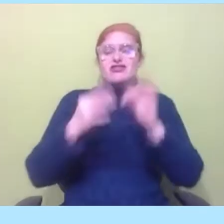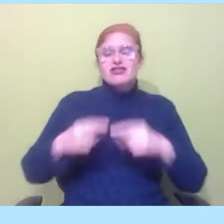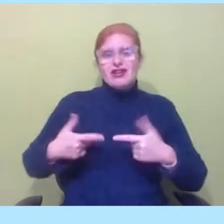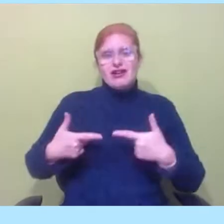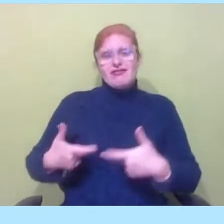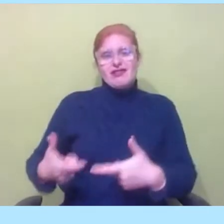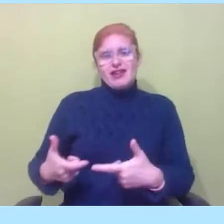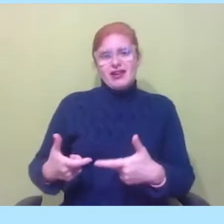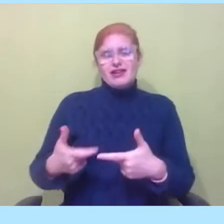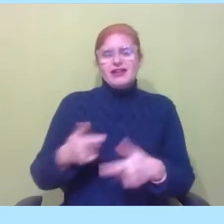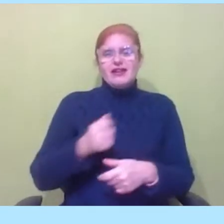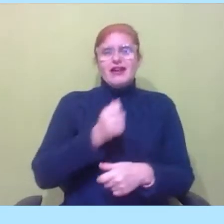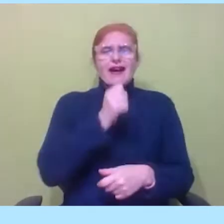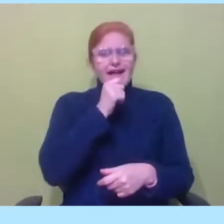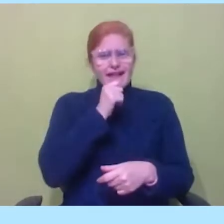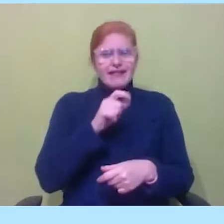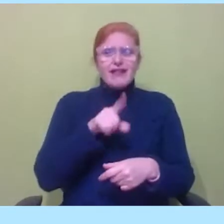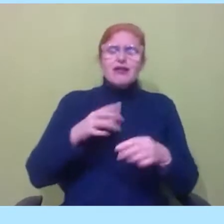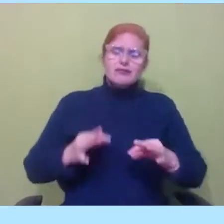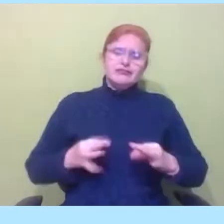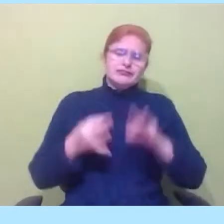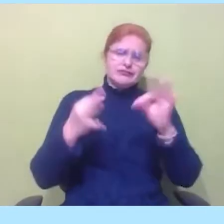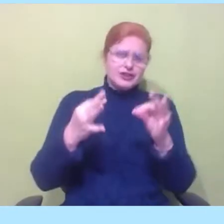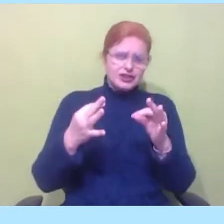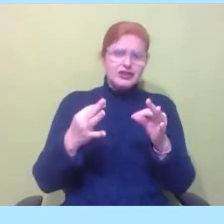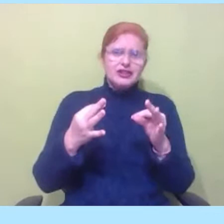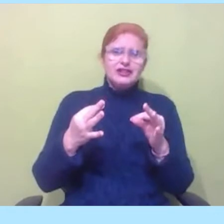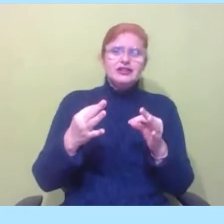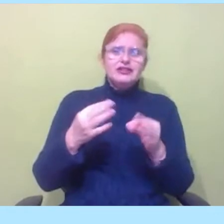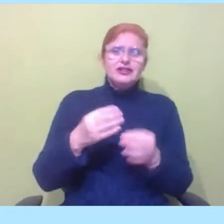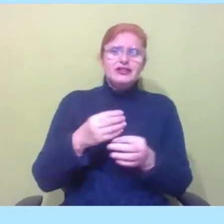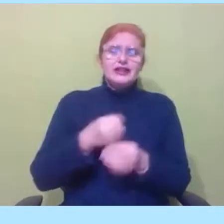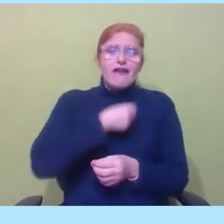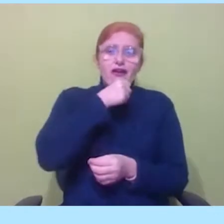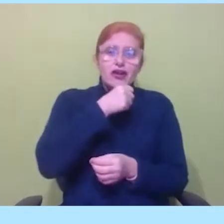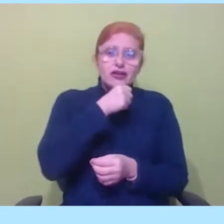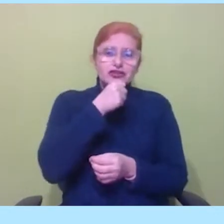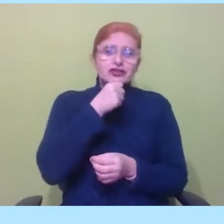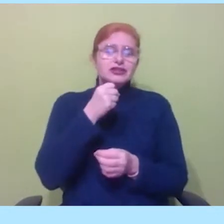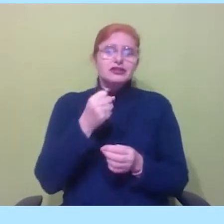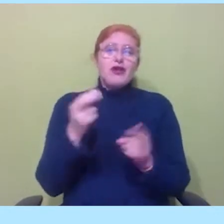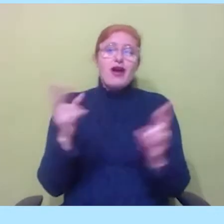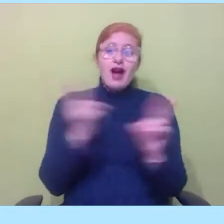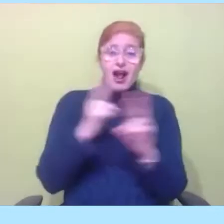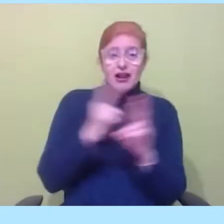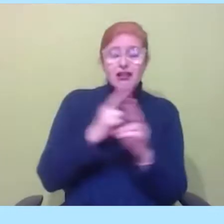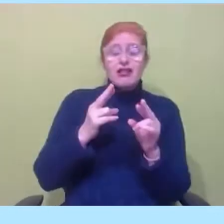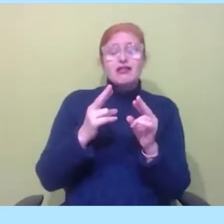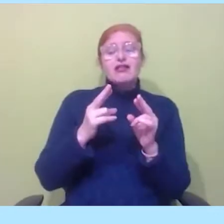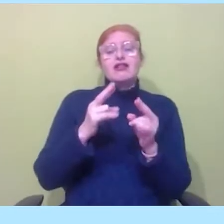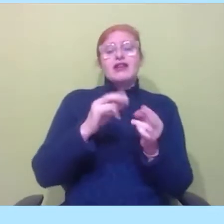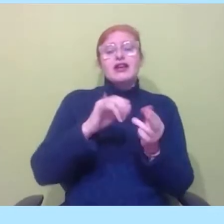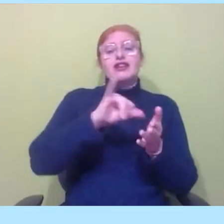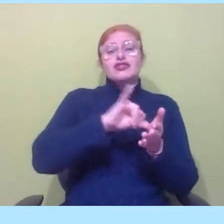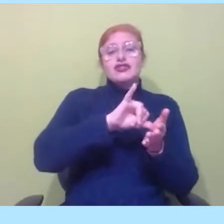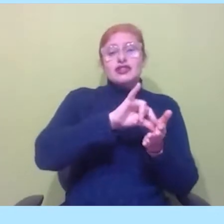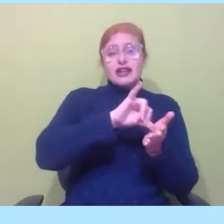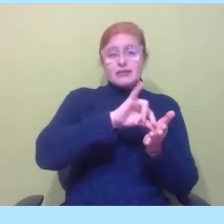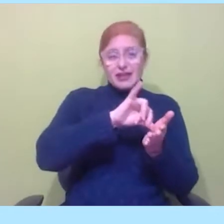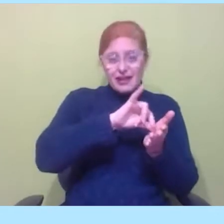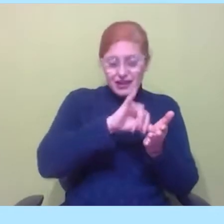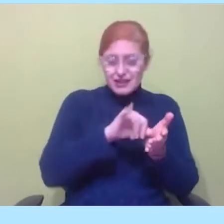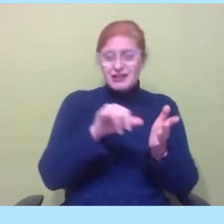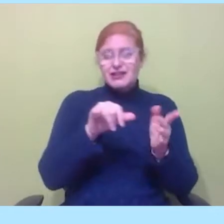gente fala dessa relação capitalista com relação a como a internet